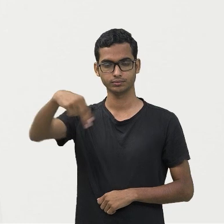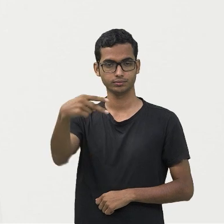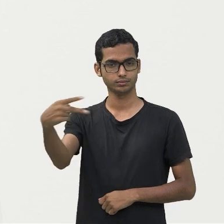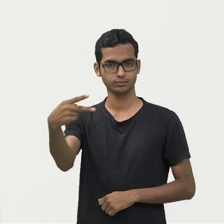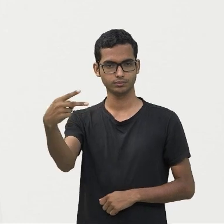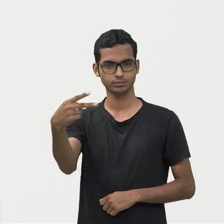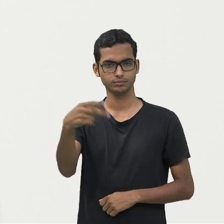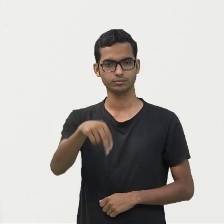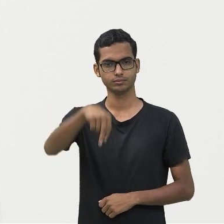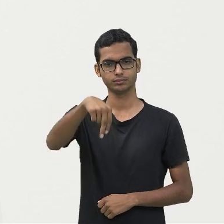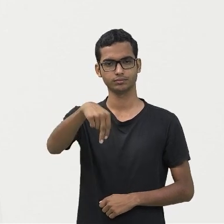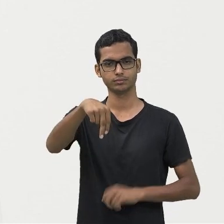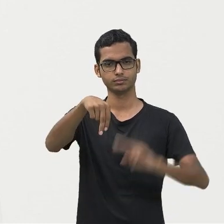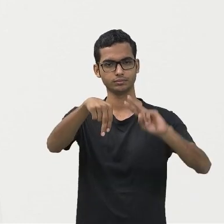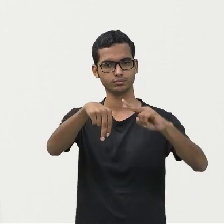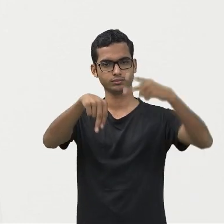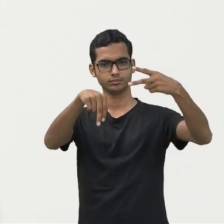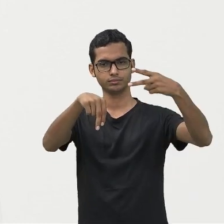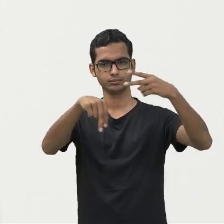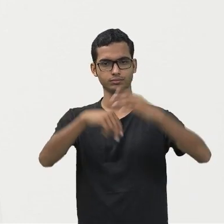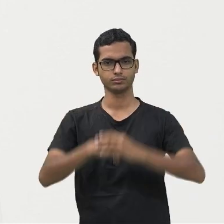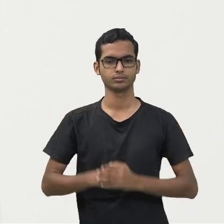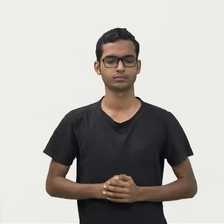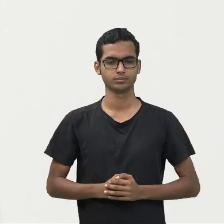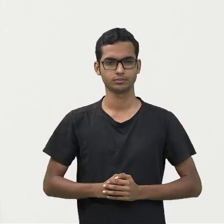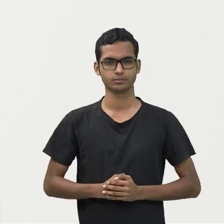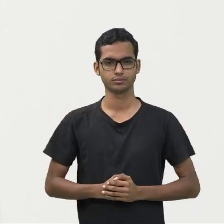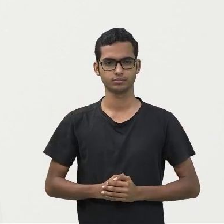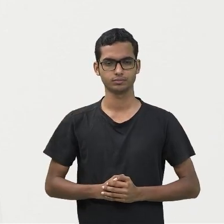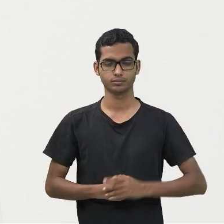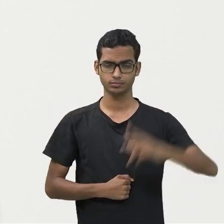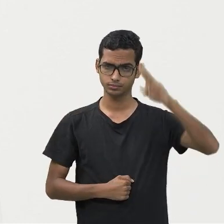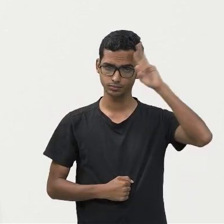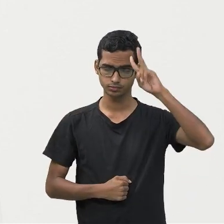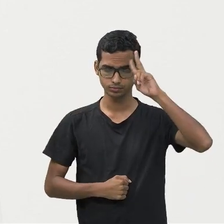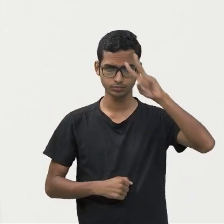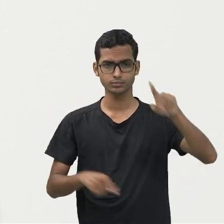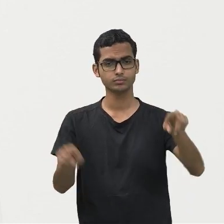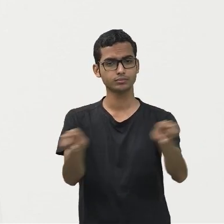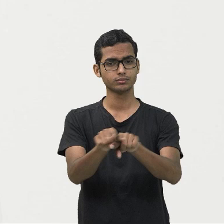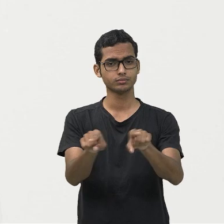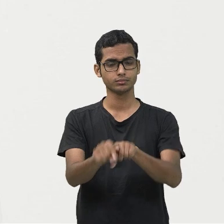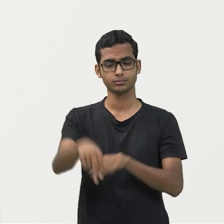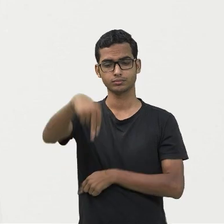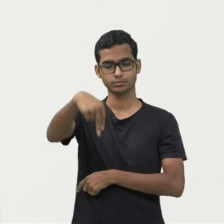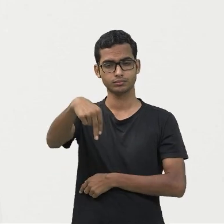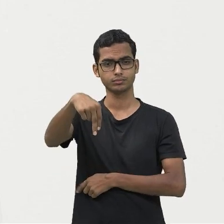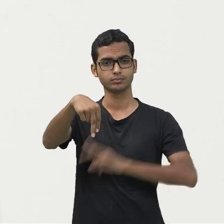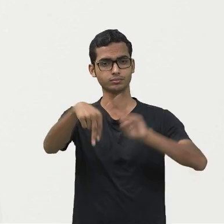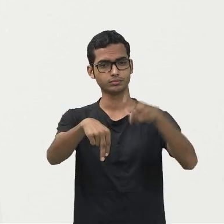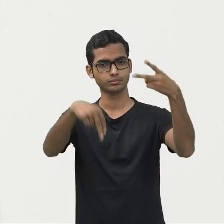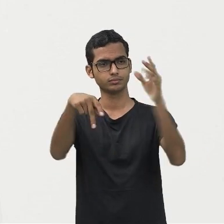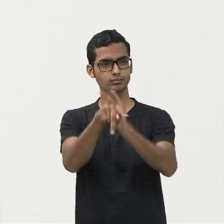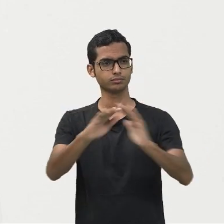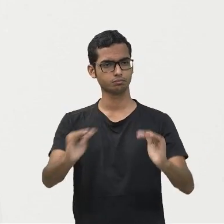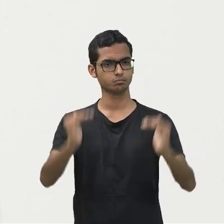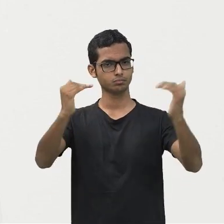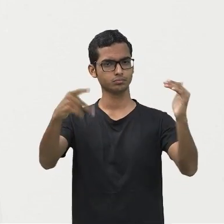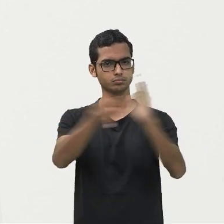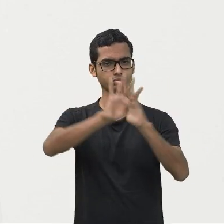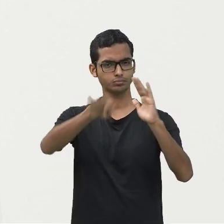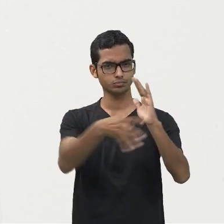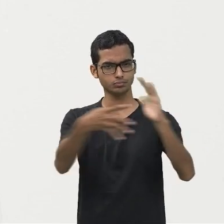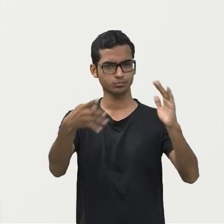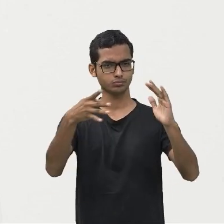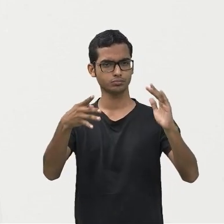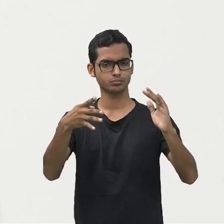igual a n ao quadrado. Lembrando que o n é aquela nossa parte de cima da tabela. É